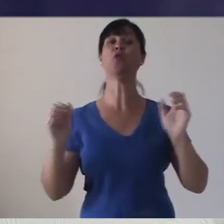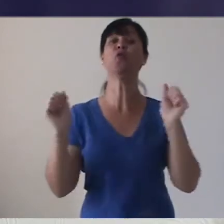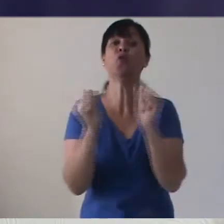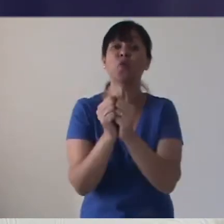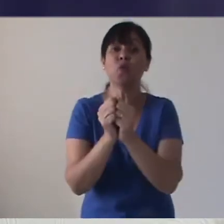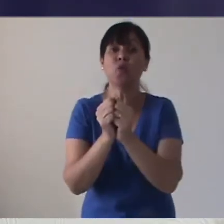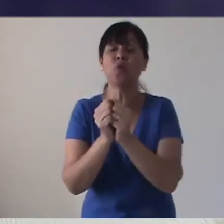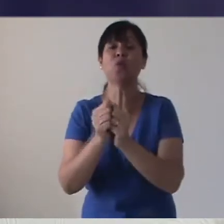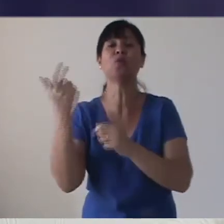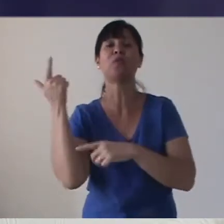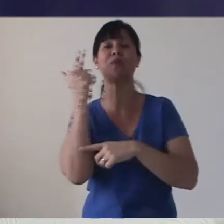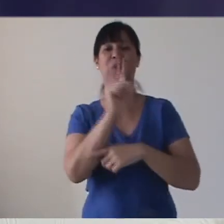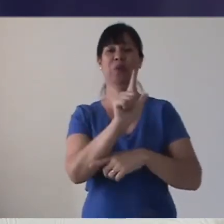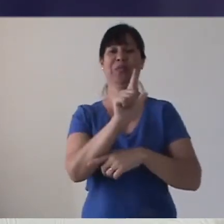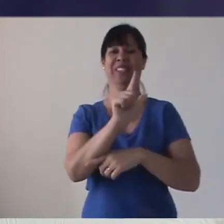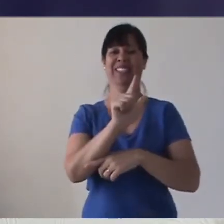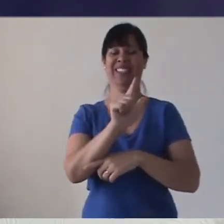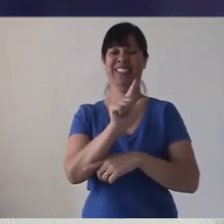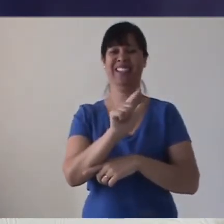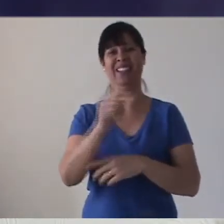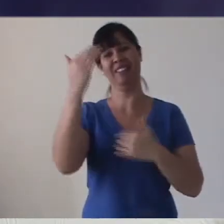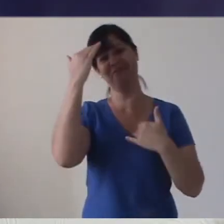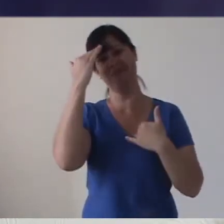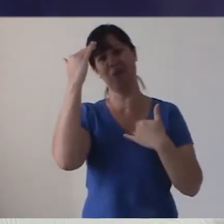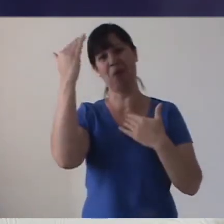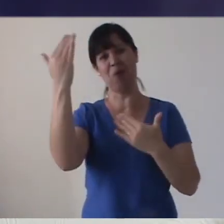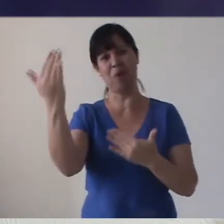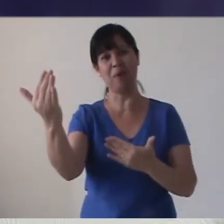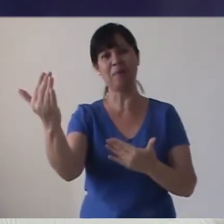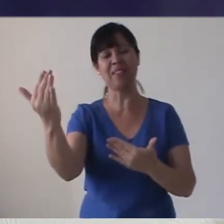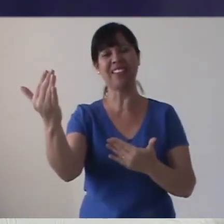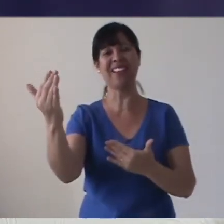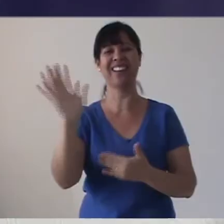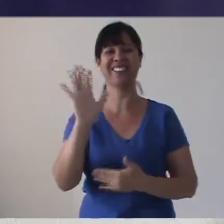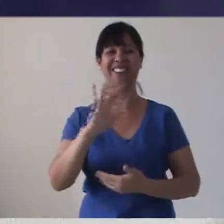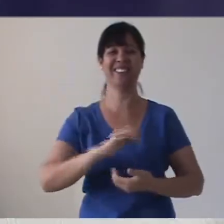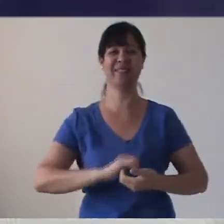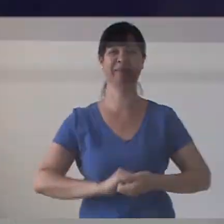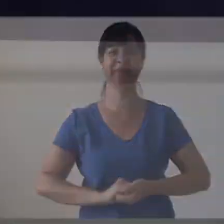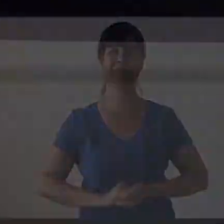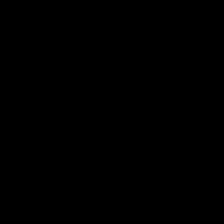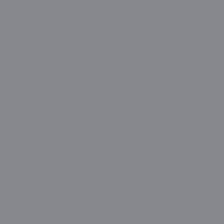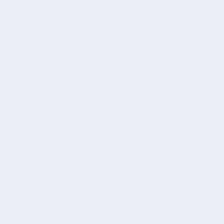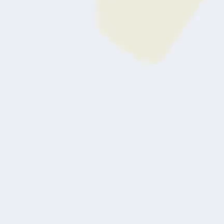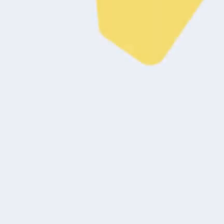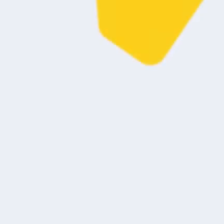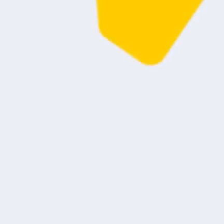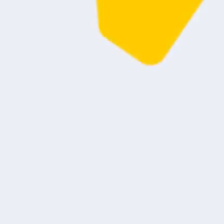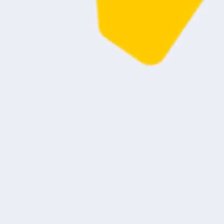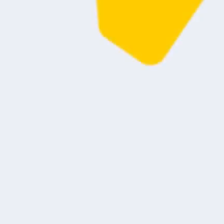e vamos todos conseguir, tá bom? Muito obrigada. Até.